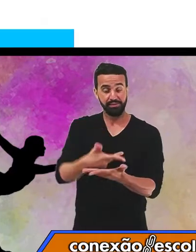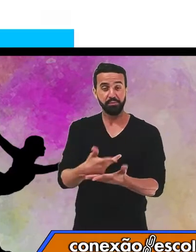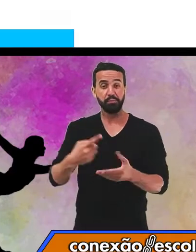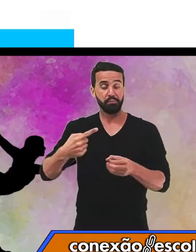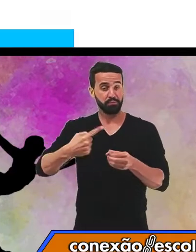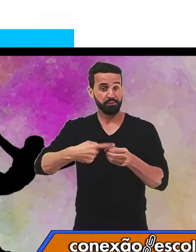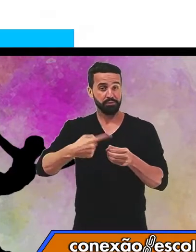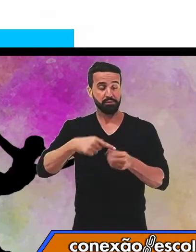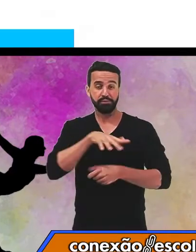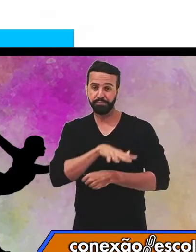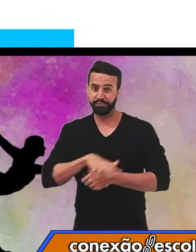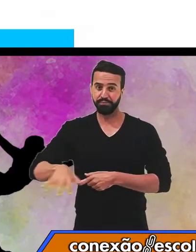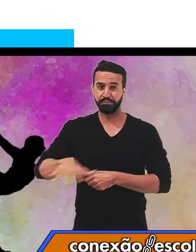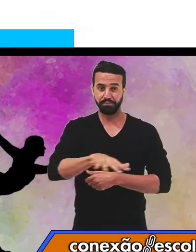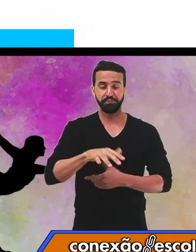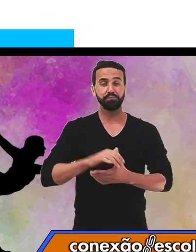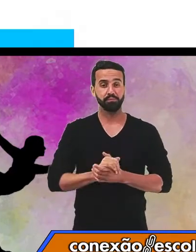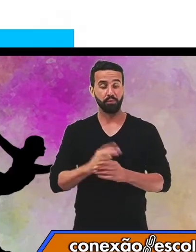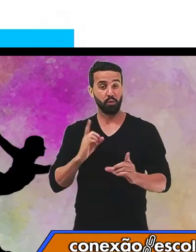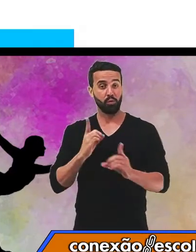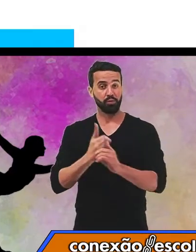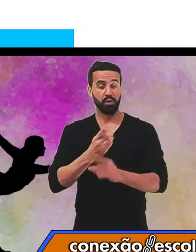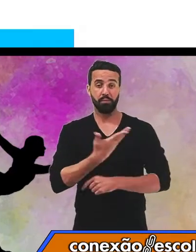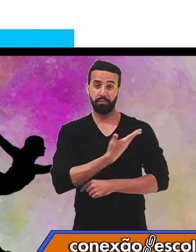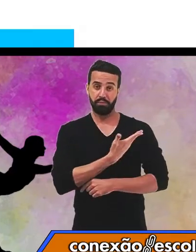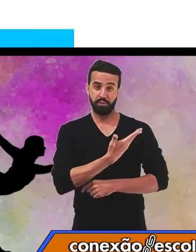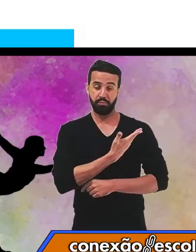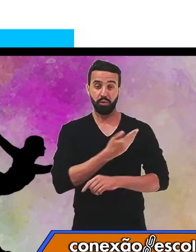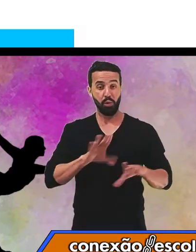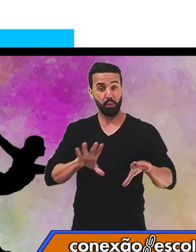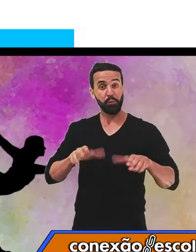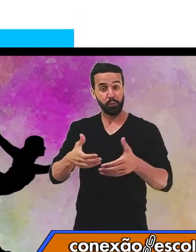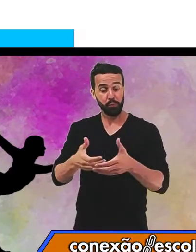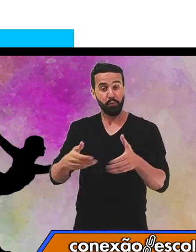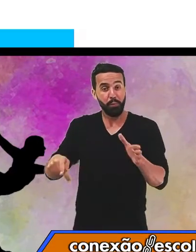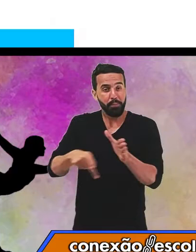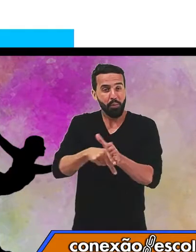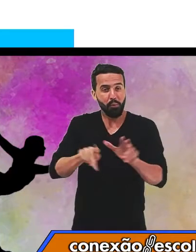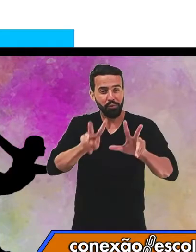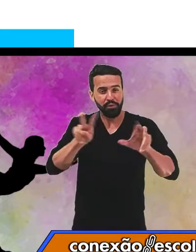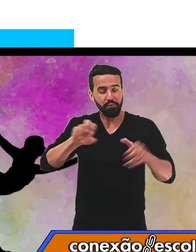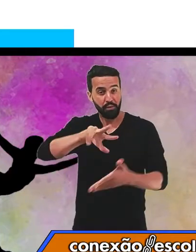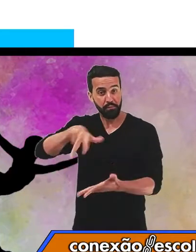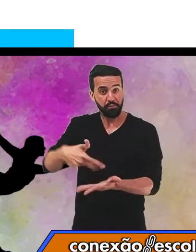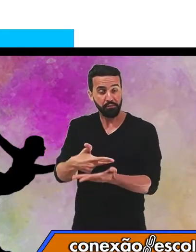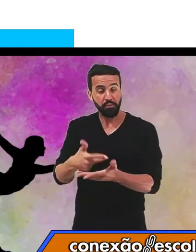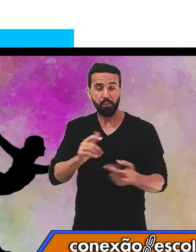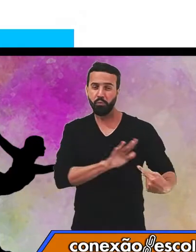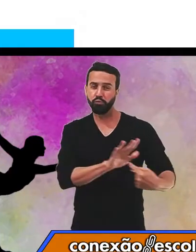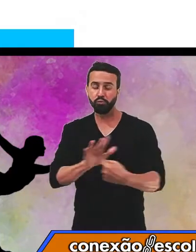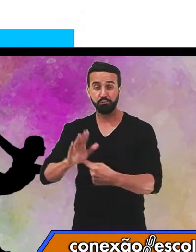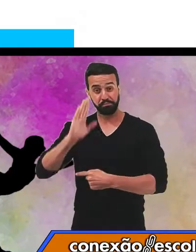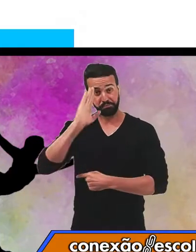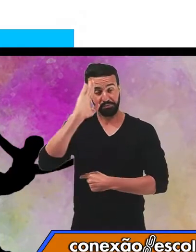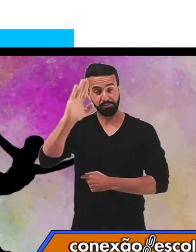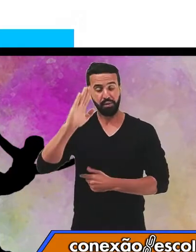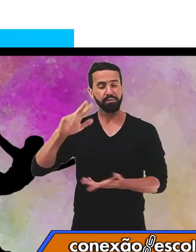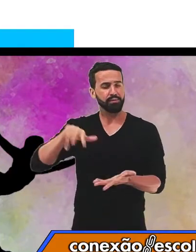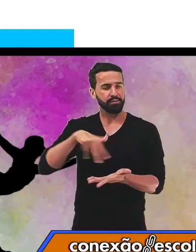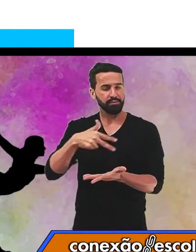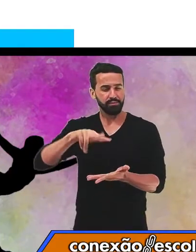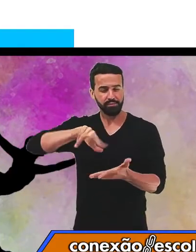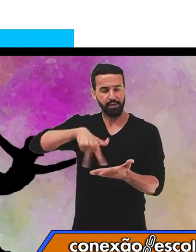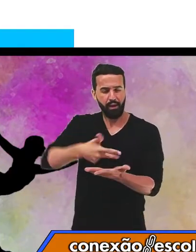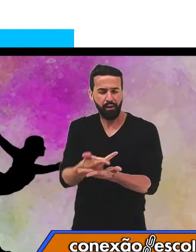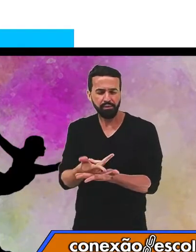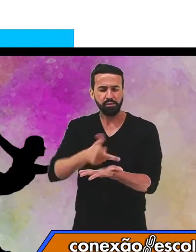urbanas. Eu me encontrei com um brother do grupo Mega Break, que me demonstrou os principais movimentos dessa dança e